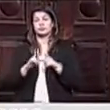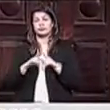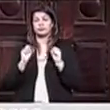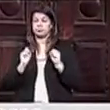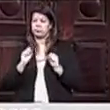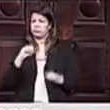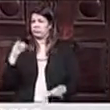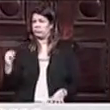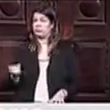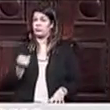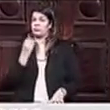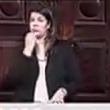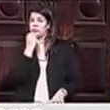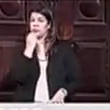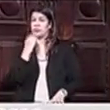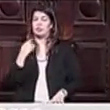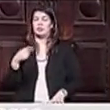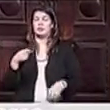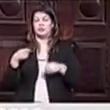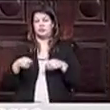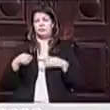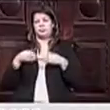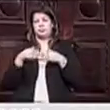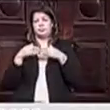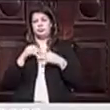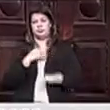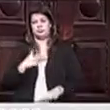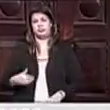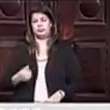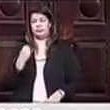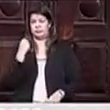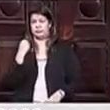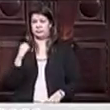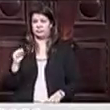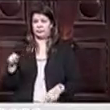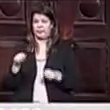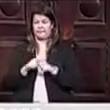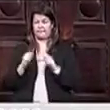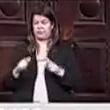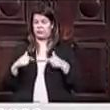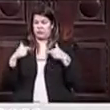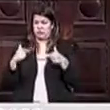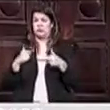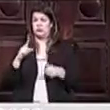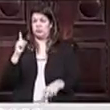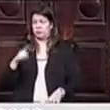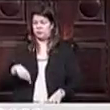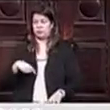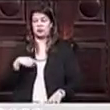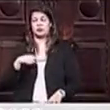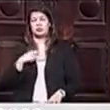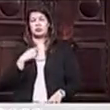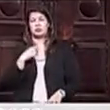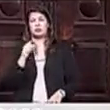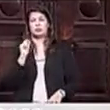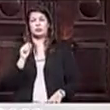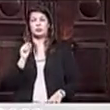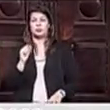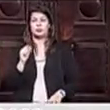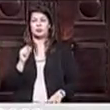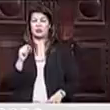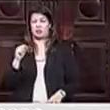essa oportunidade para exigir do Poder Executivo que faça a sua parte, pois o Poder Executivo, repito, tem